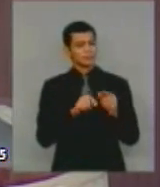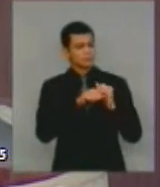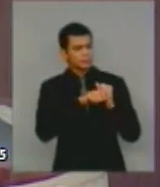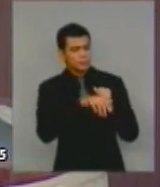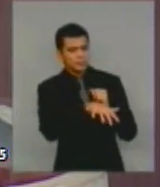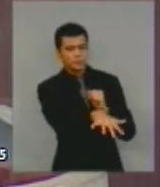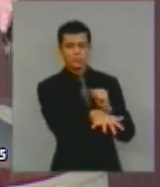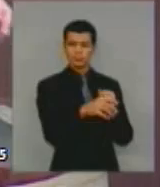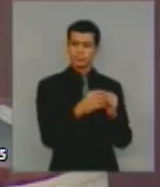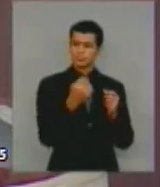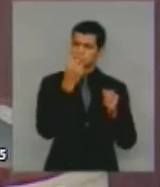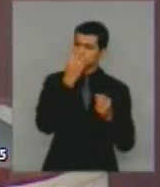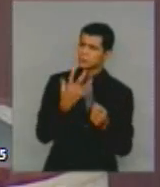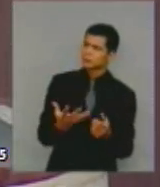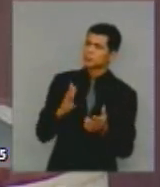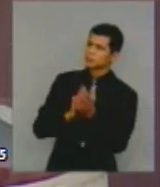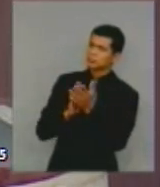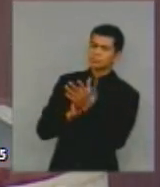pequenos